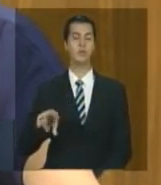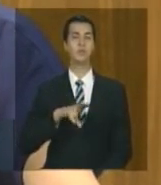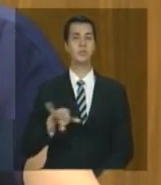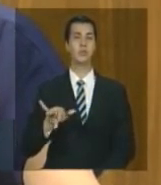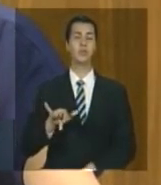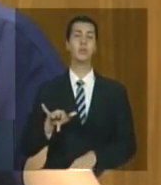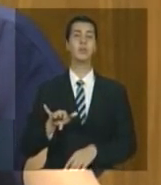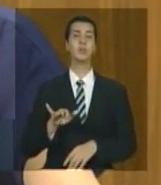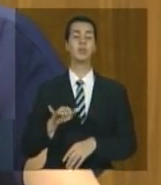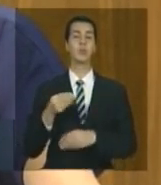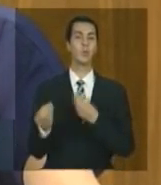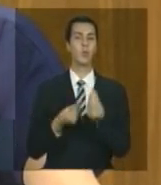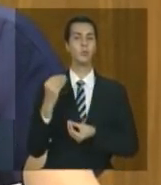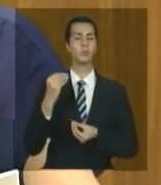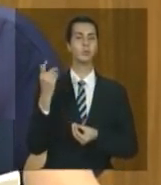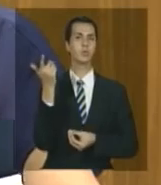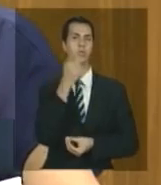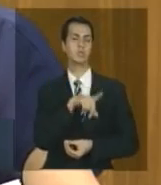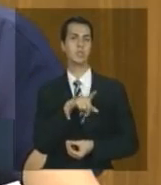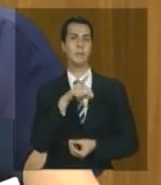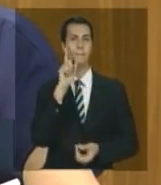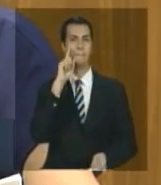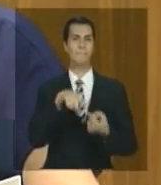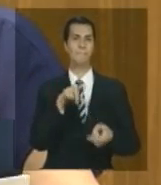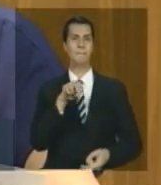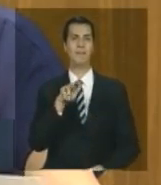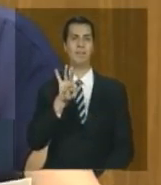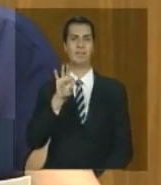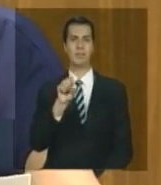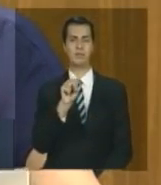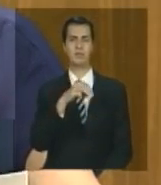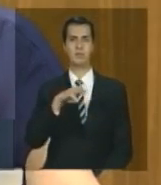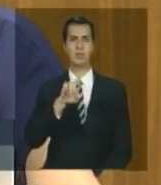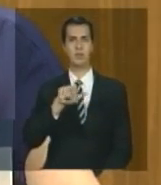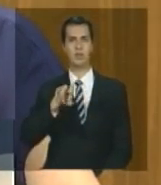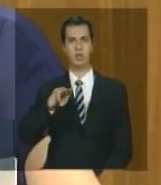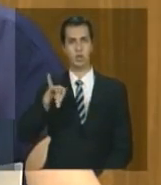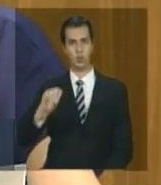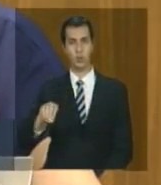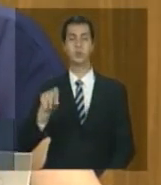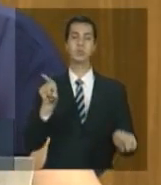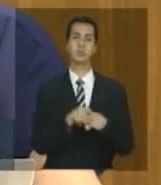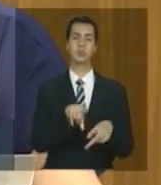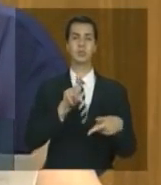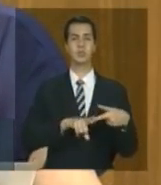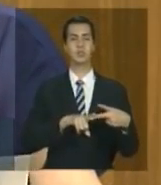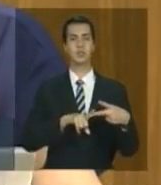do milênio e a agenda de desenvolvimento de Doha, da OMC.